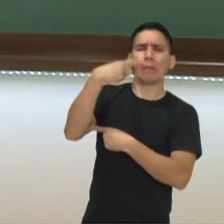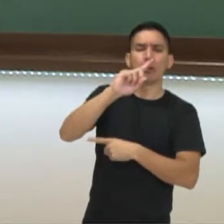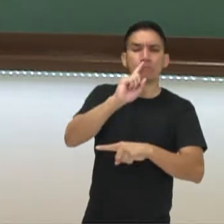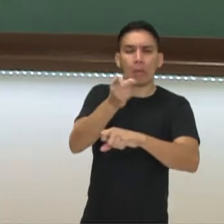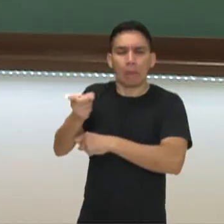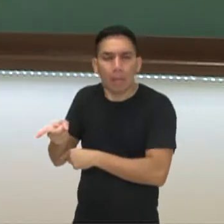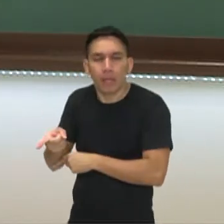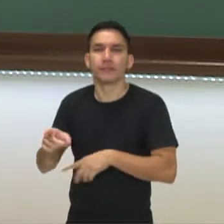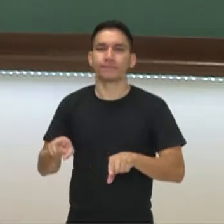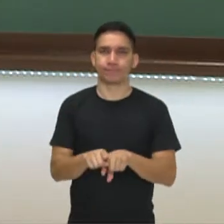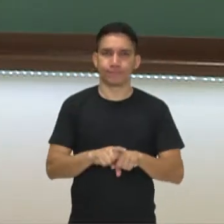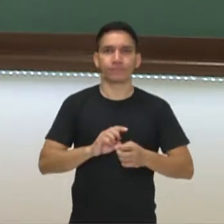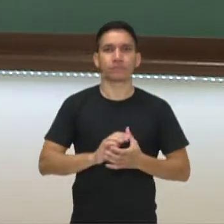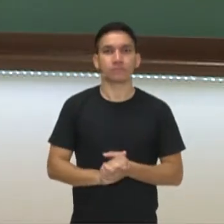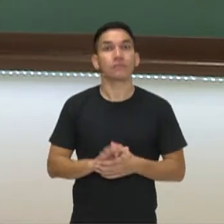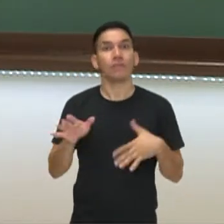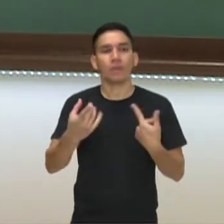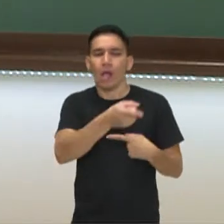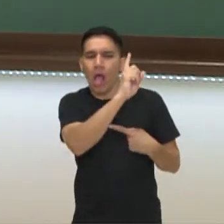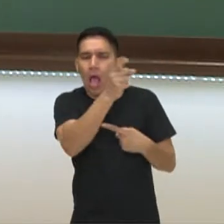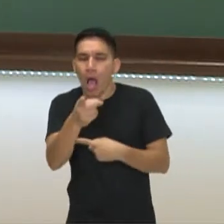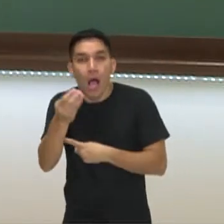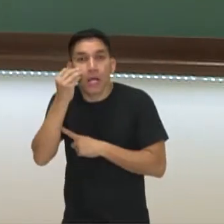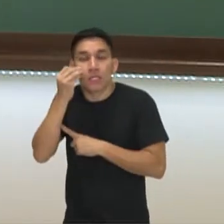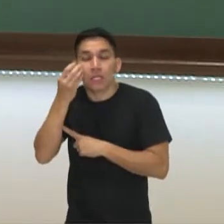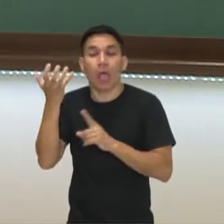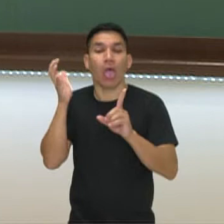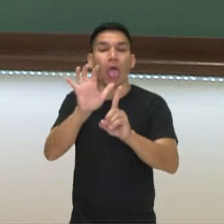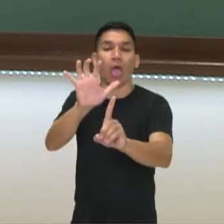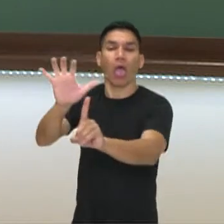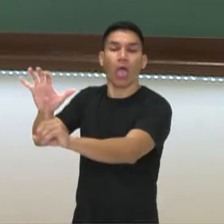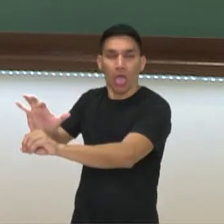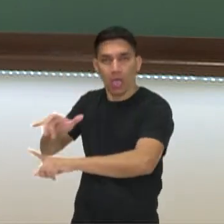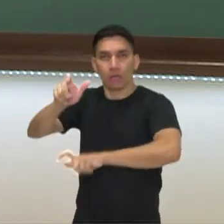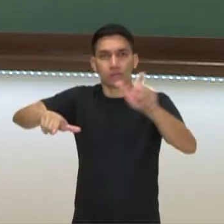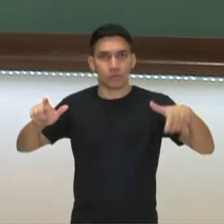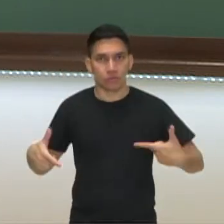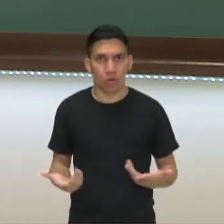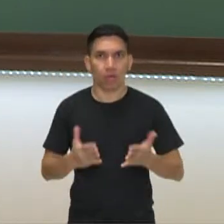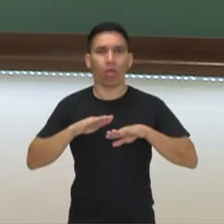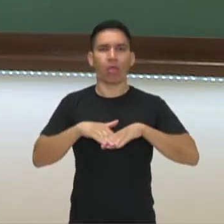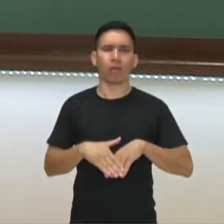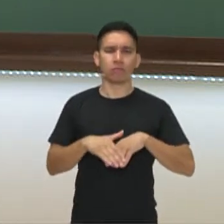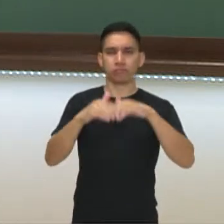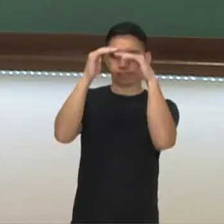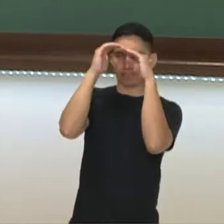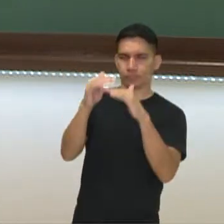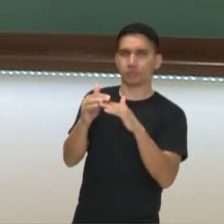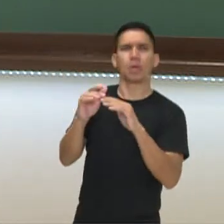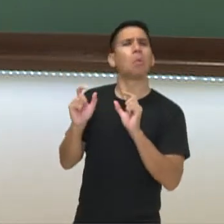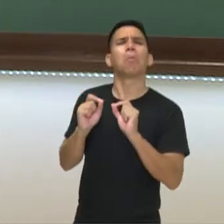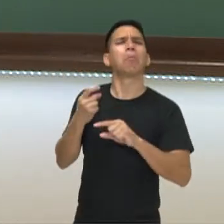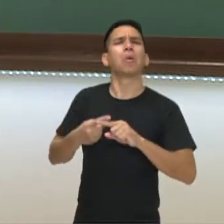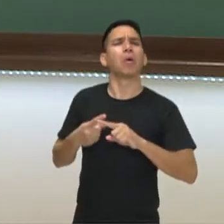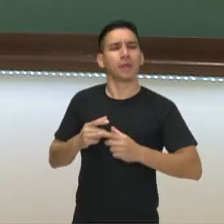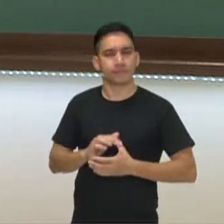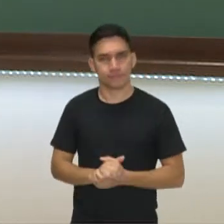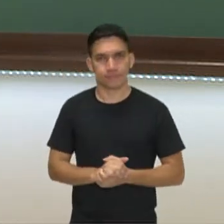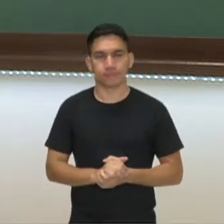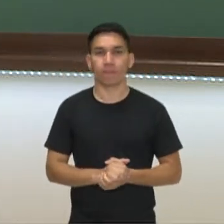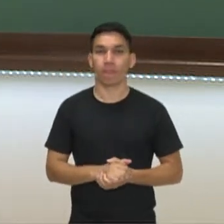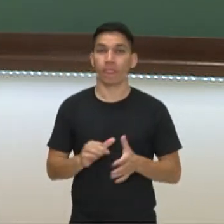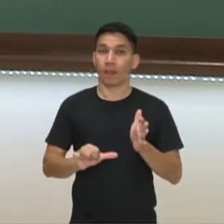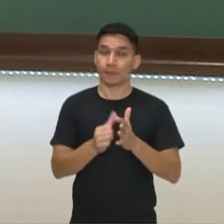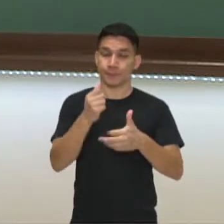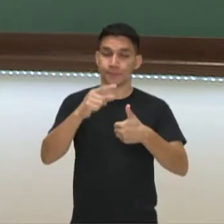o autoritarismo tenta induzir o povo à apatia, à obediência passiva e à despolitização. Por que ela fala isso? Primeiro,